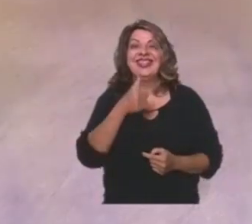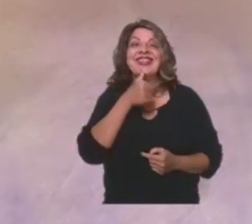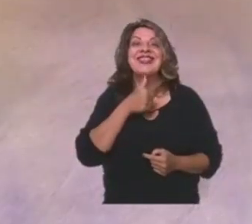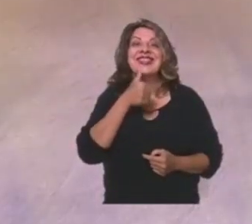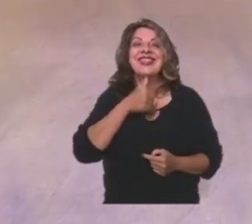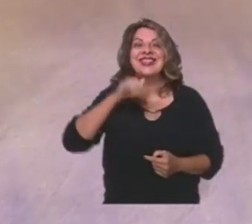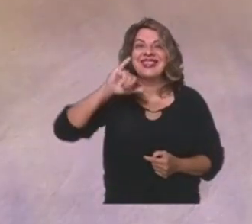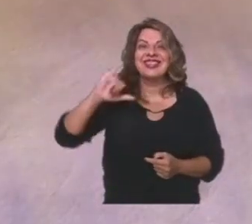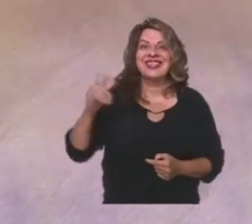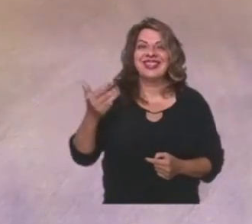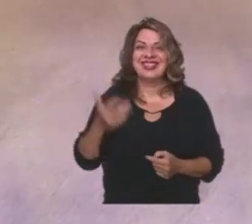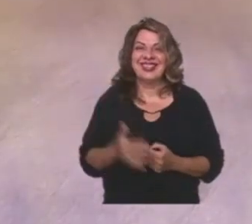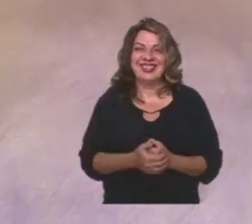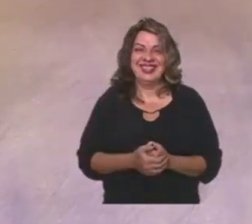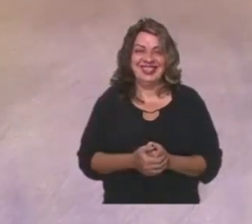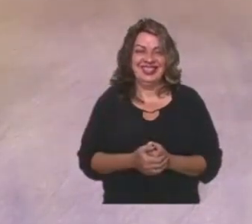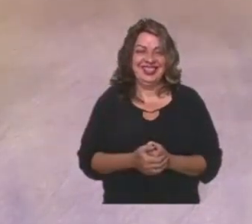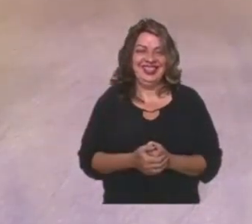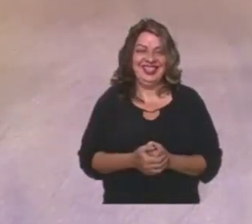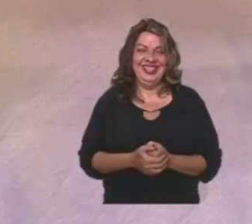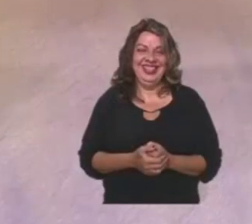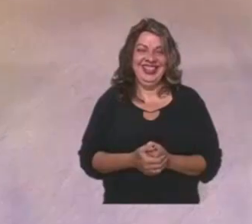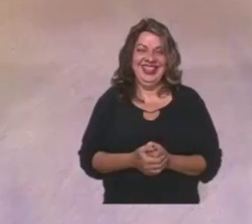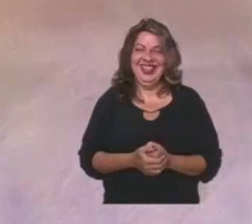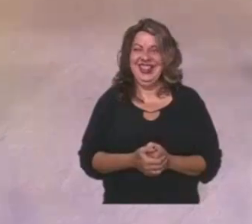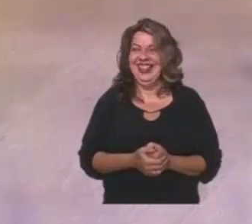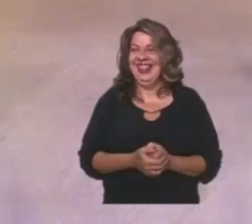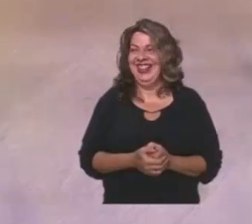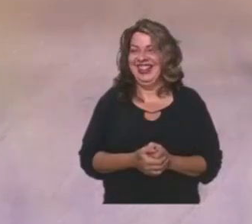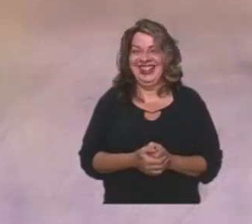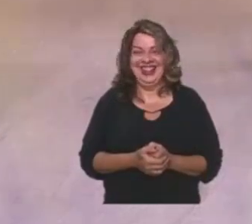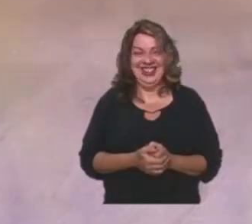favor. A nova bandeira ambulante.